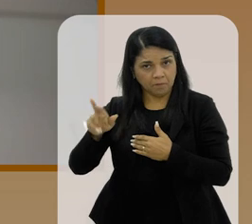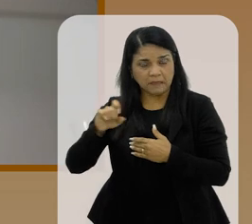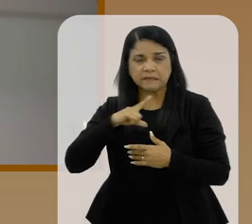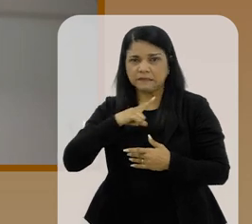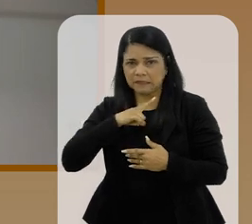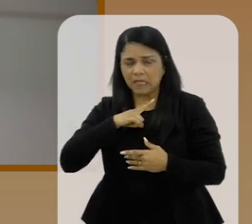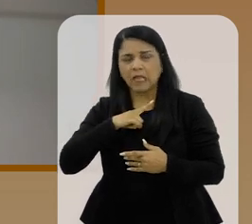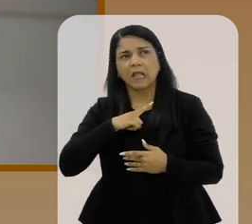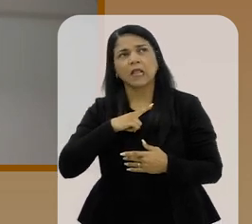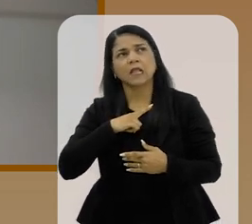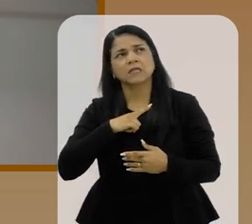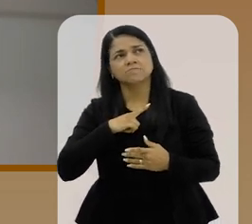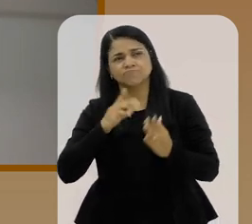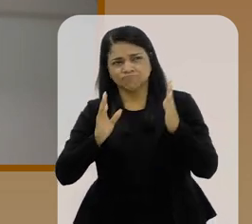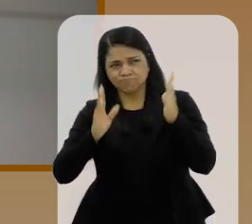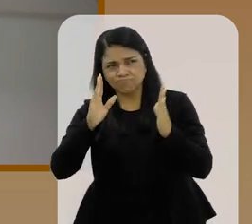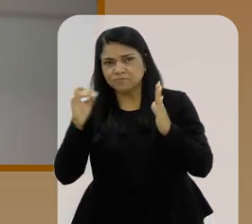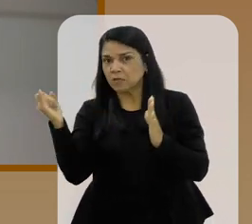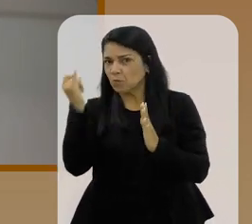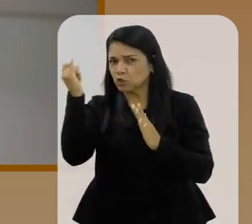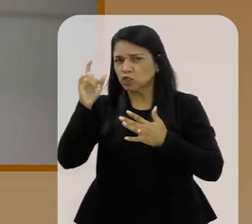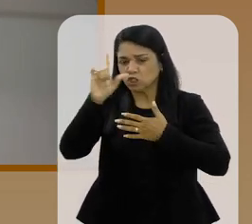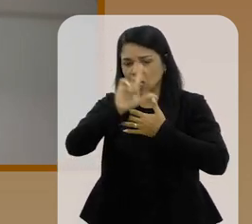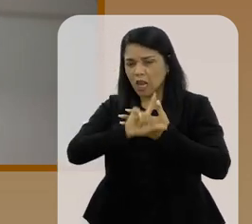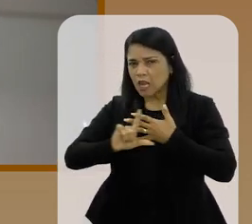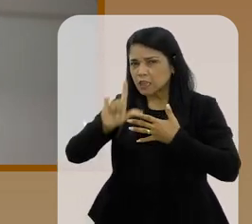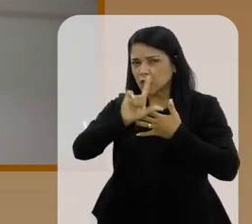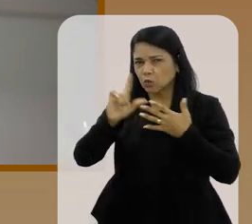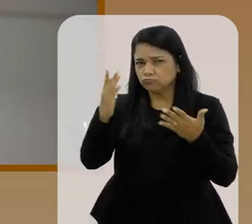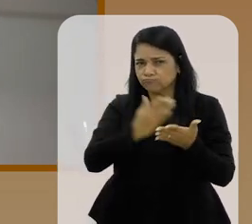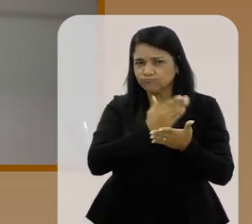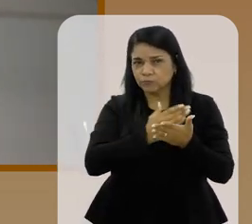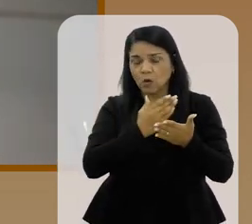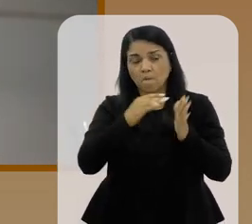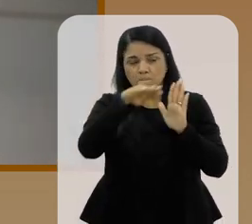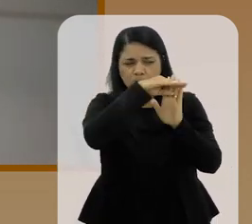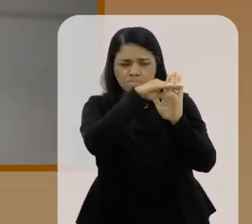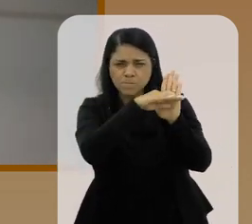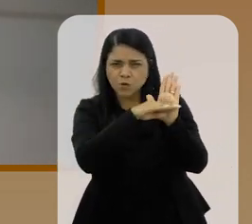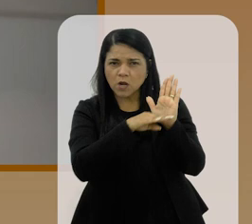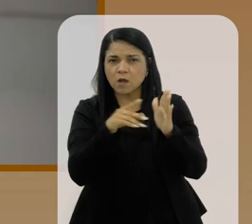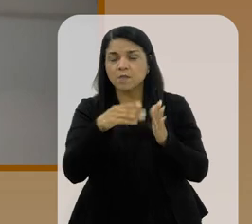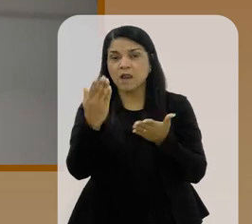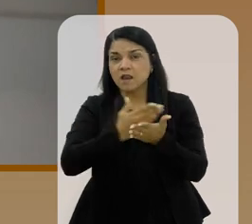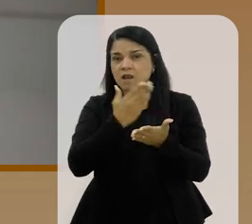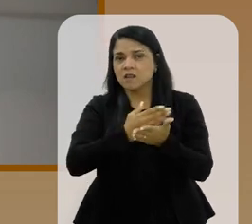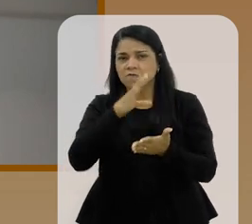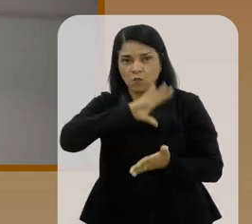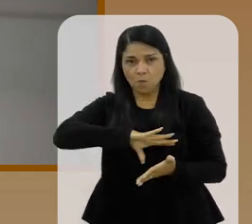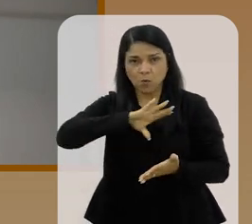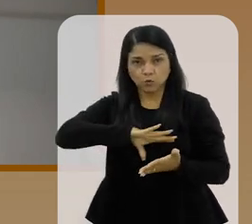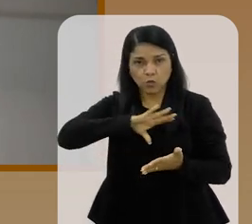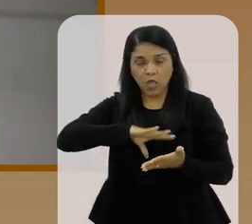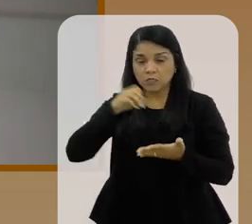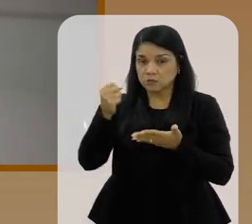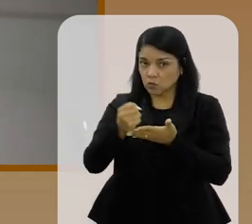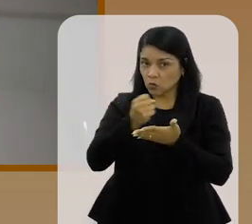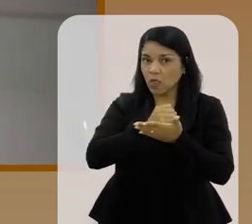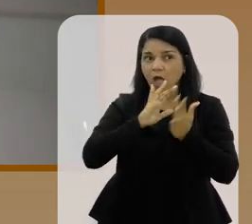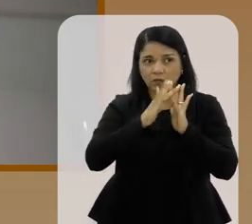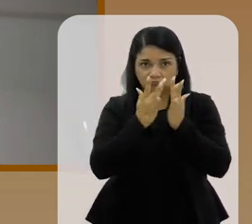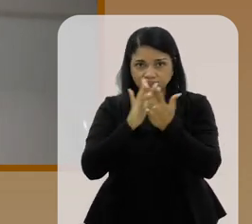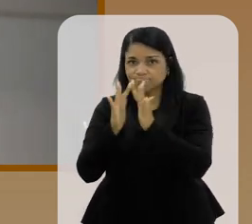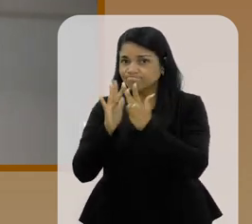era importante na época, eles tinham uma literatura que eles desenvolviam um programa de ter livros em português, os meus primeiros contatos foram